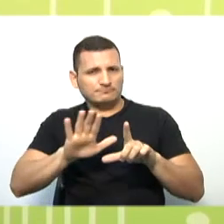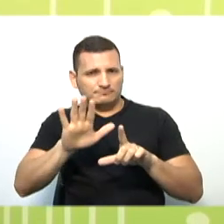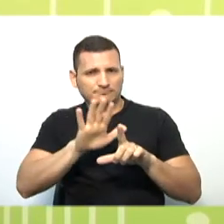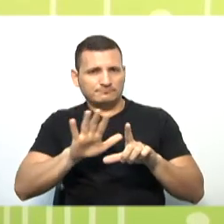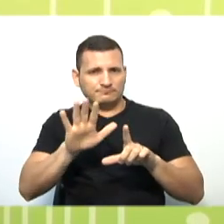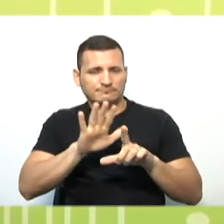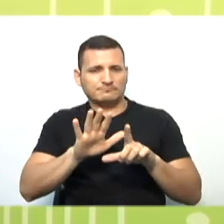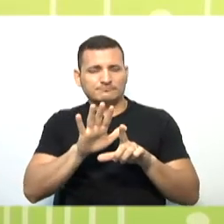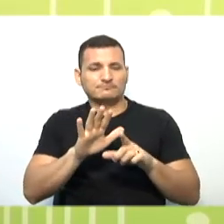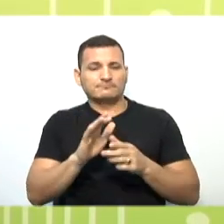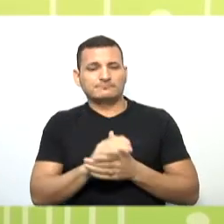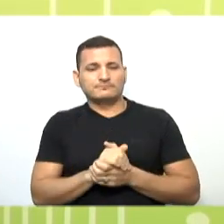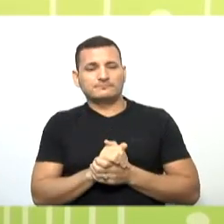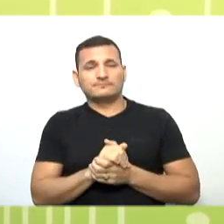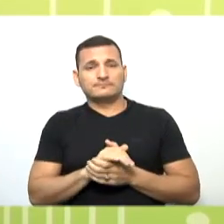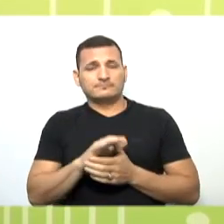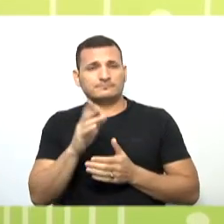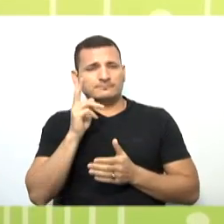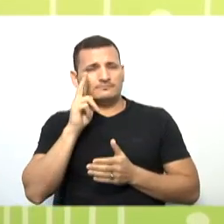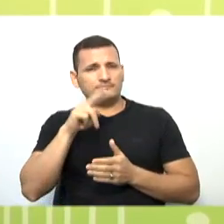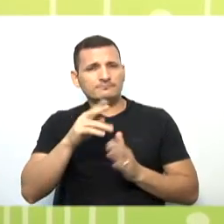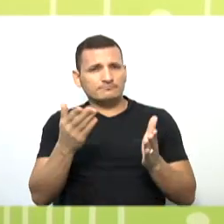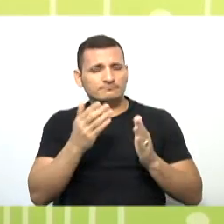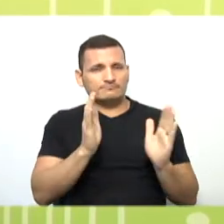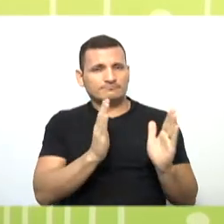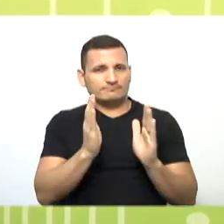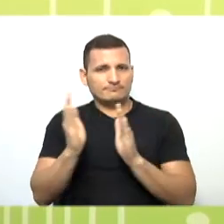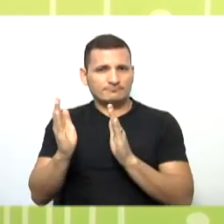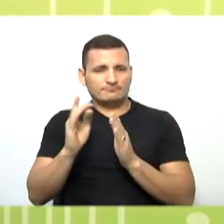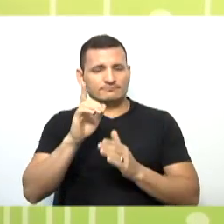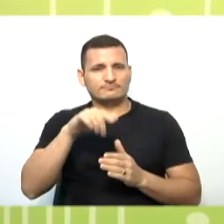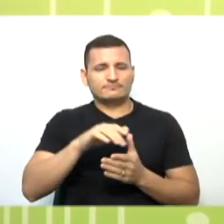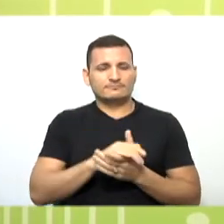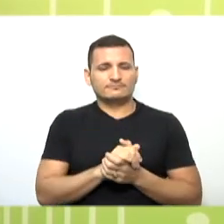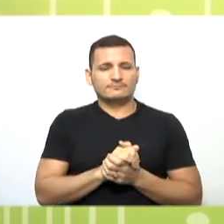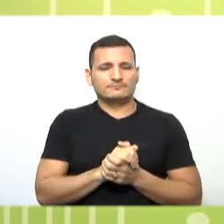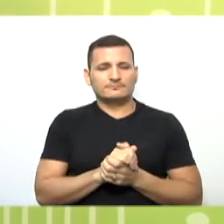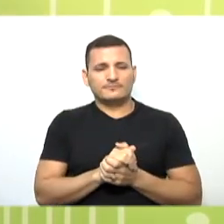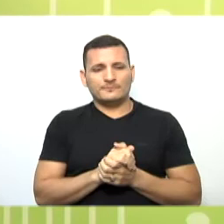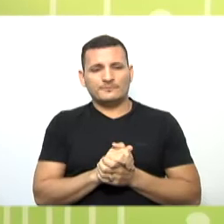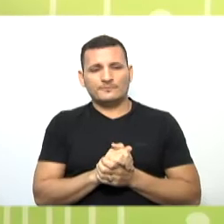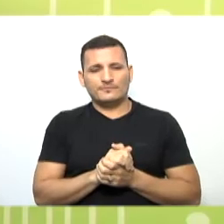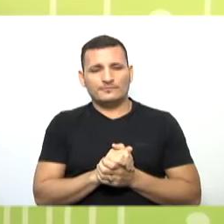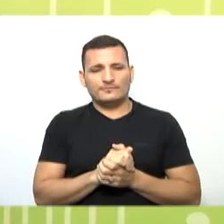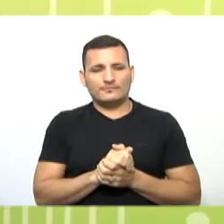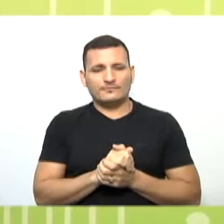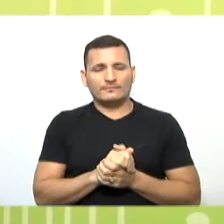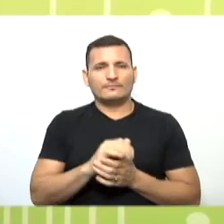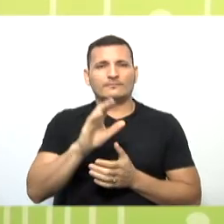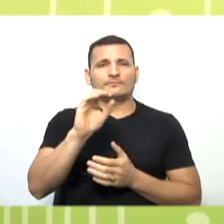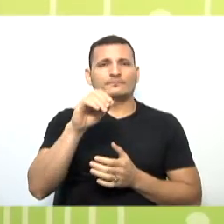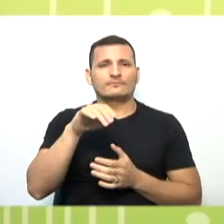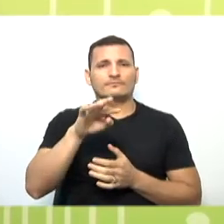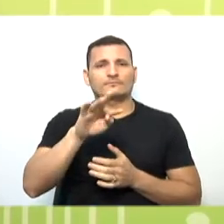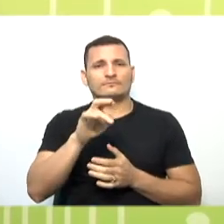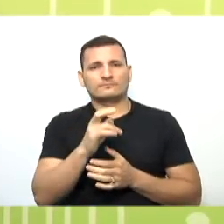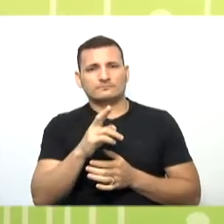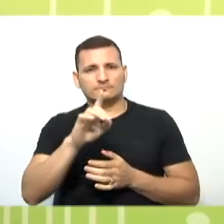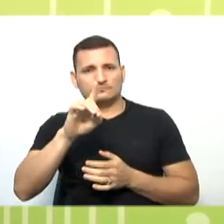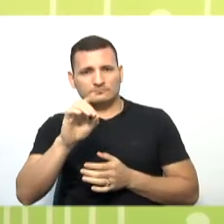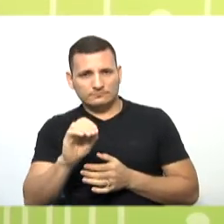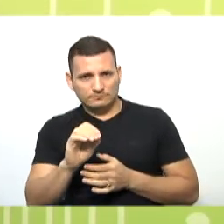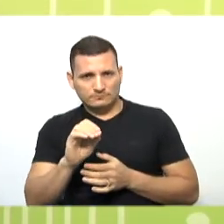as camadas que nós vimos aqui na aula é a camada de conteúdo,